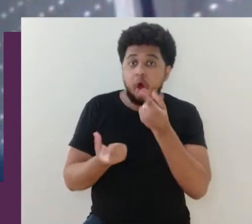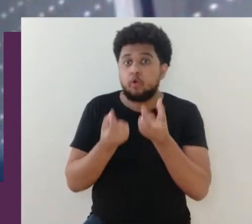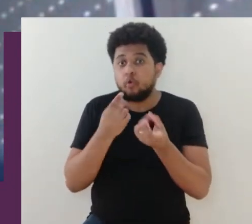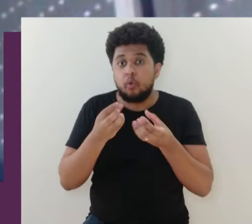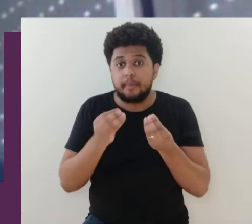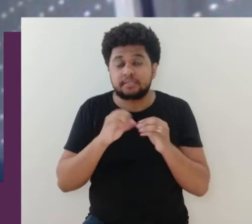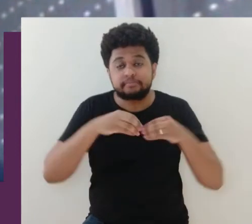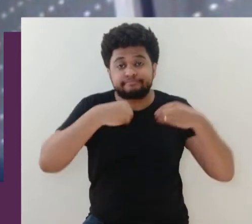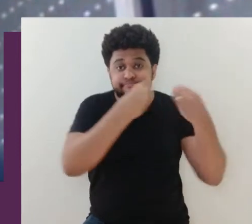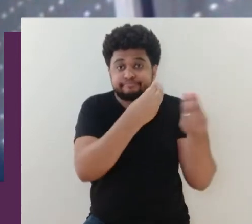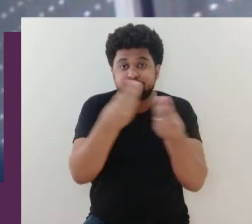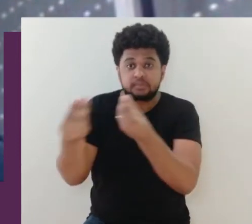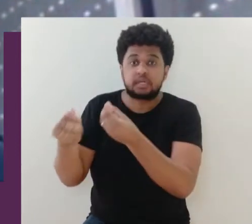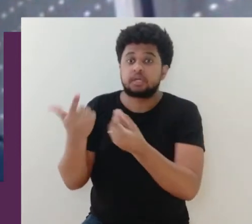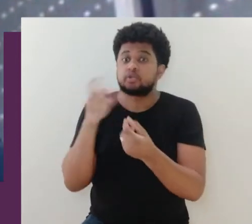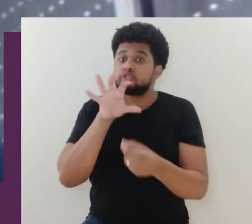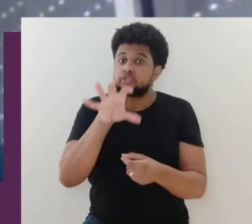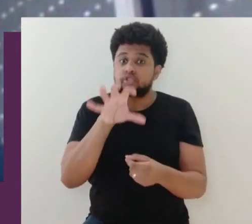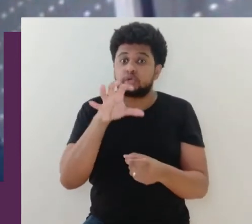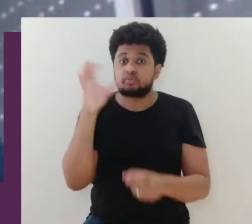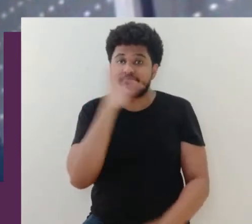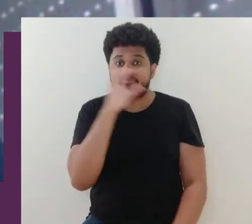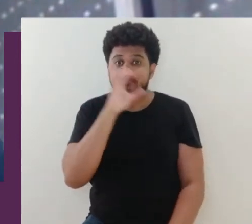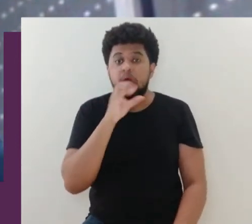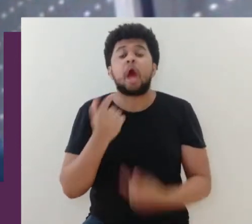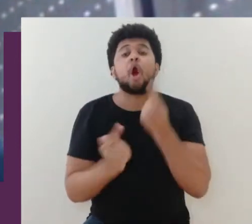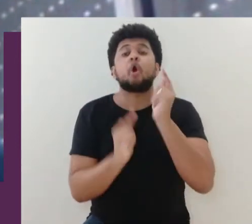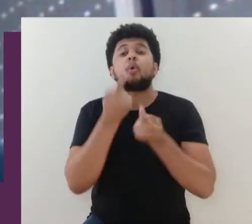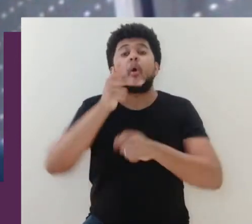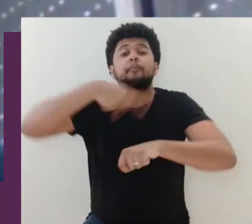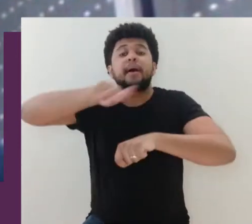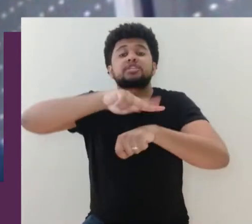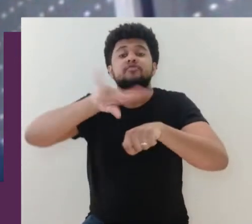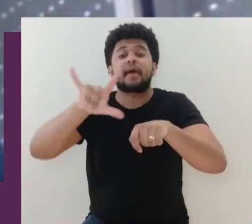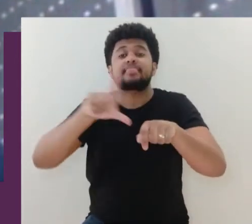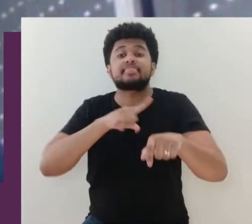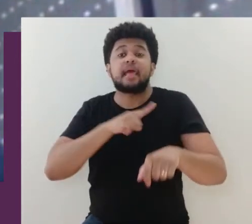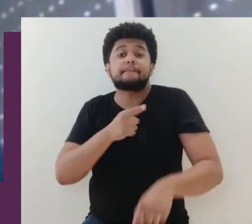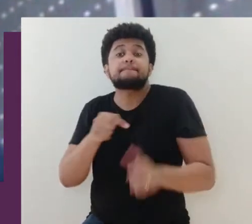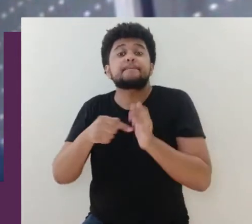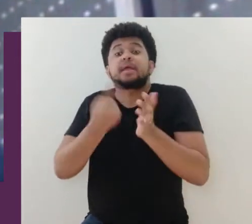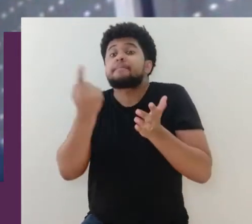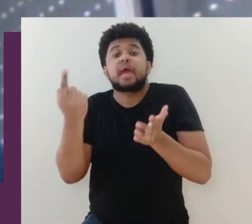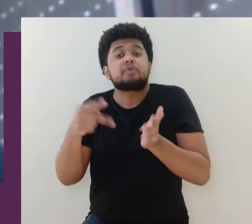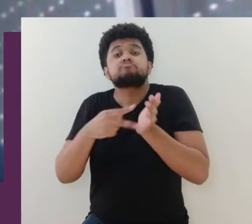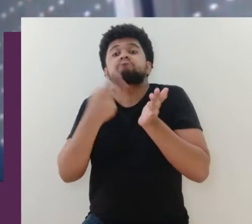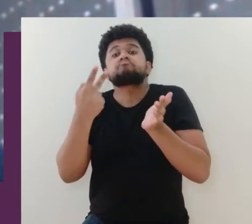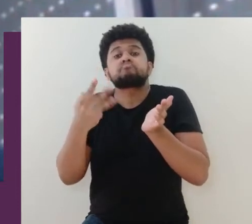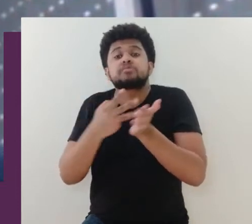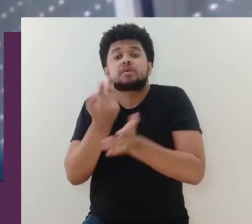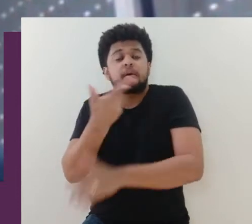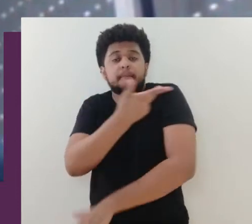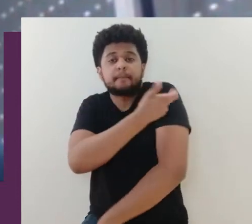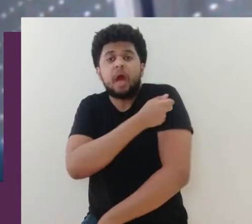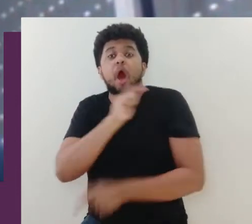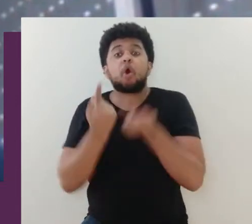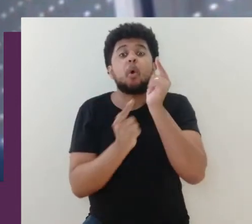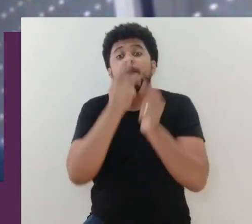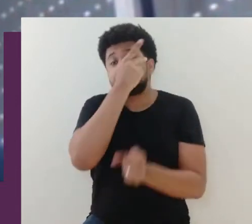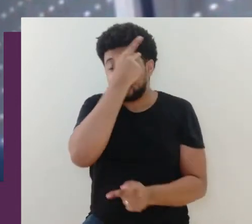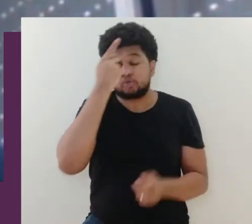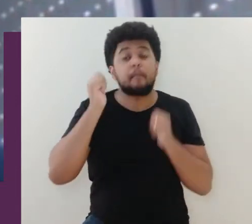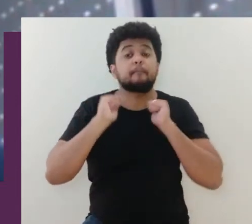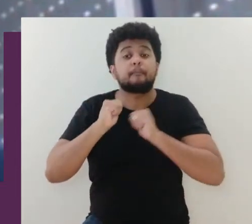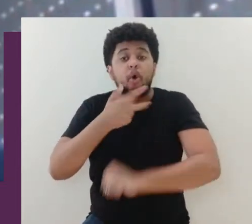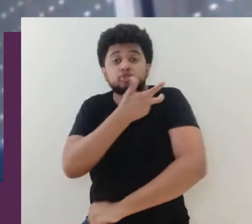de forma emergencial. Quais países vão receber essas vacinas primeiro? Quais são as pessoas que vão poder